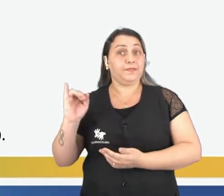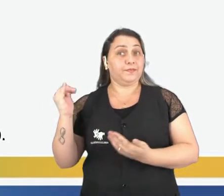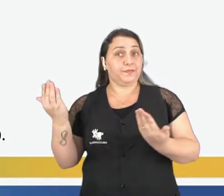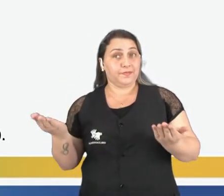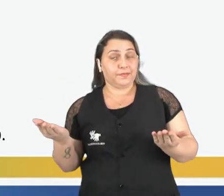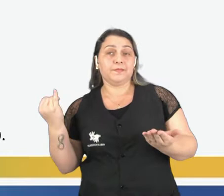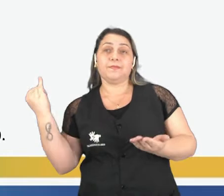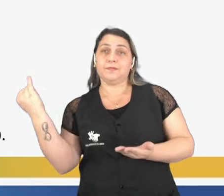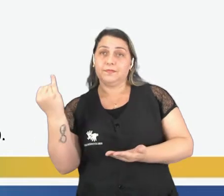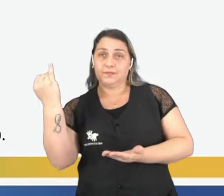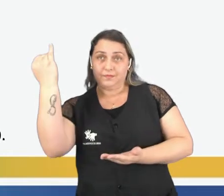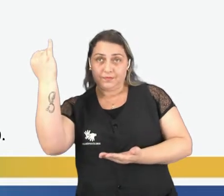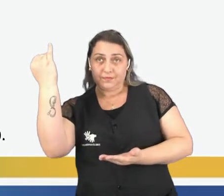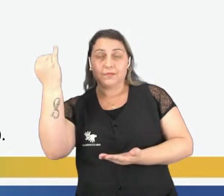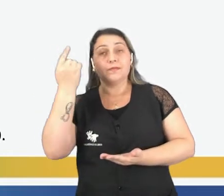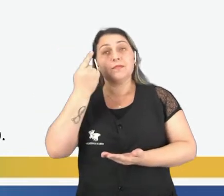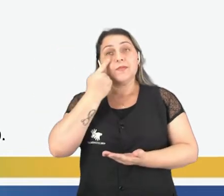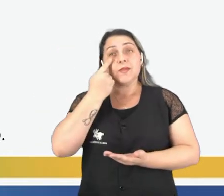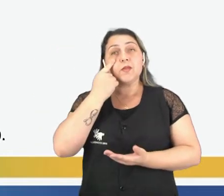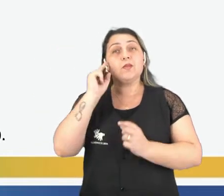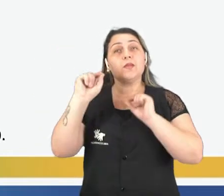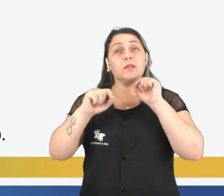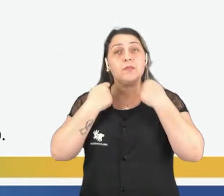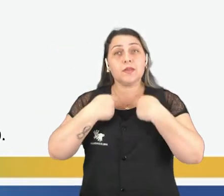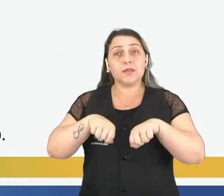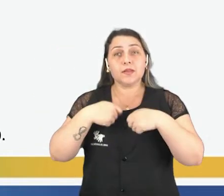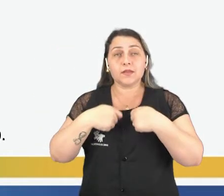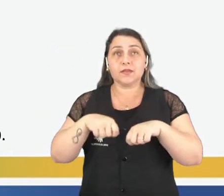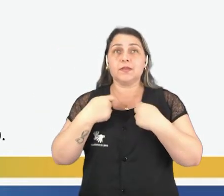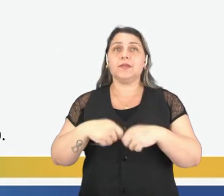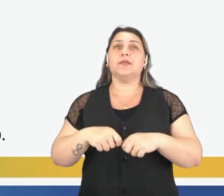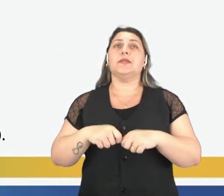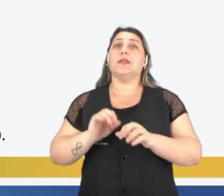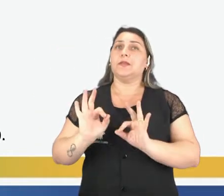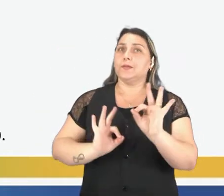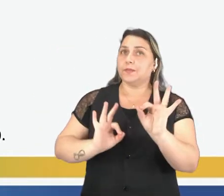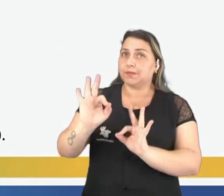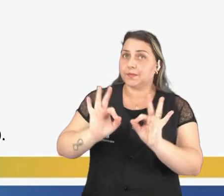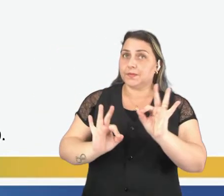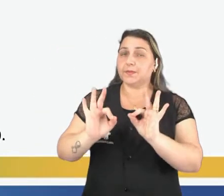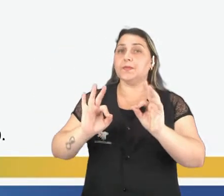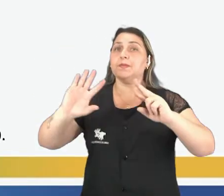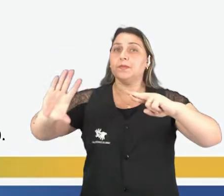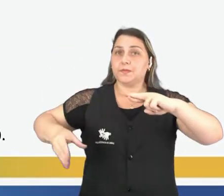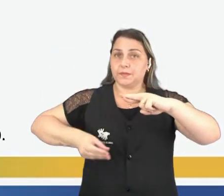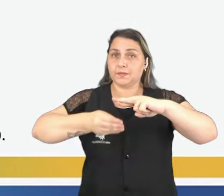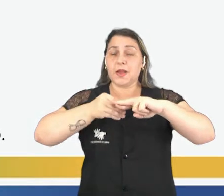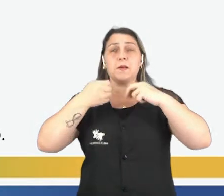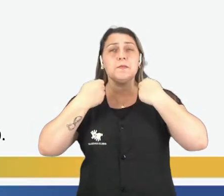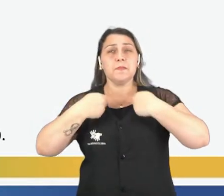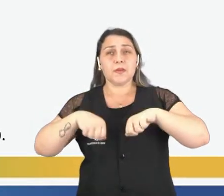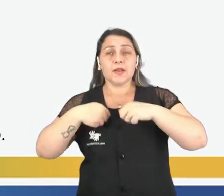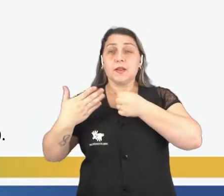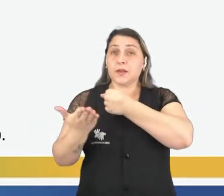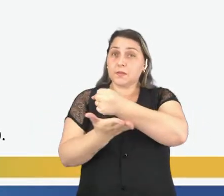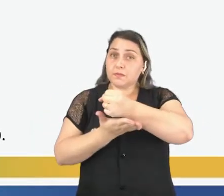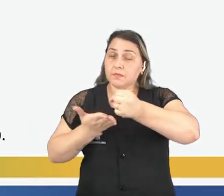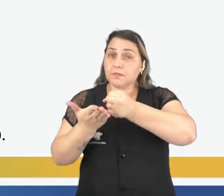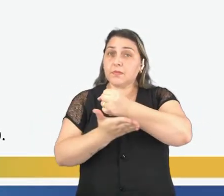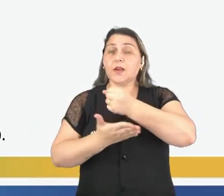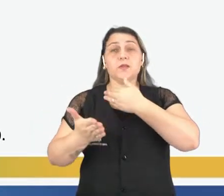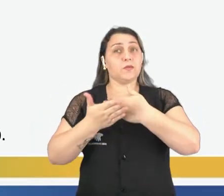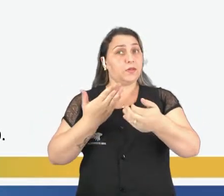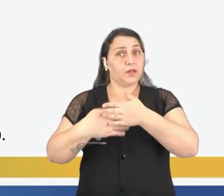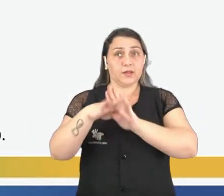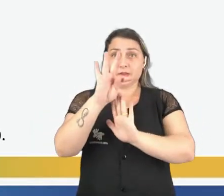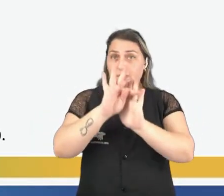Então, importante, olha só o que é importante. Além disso, a elaboração de uma resenha requer os princípios básicos de qualquer